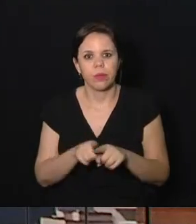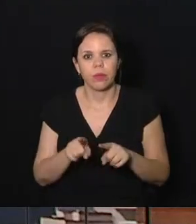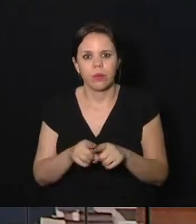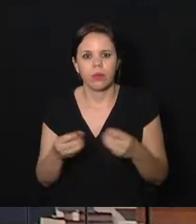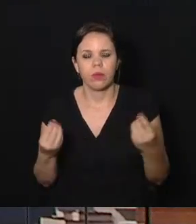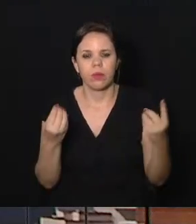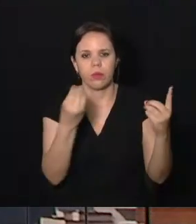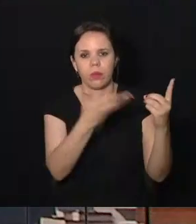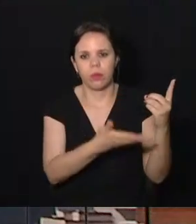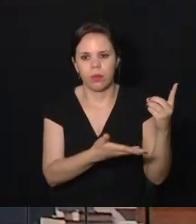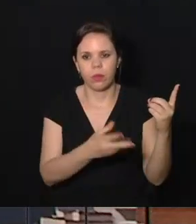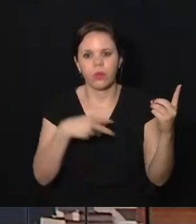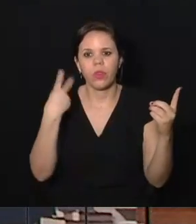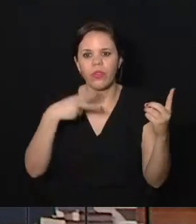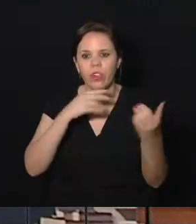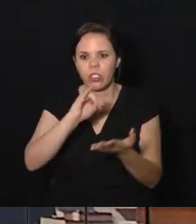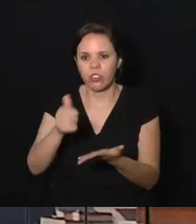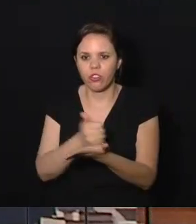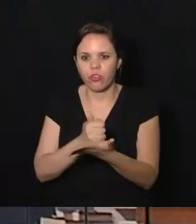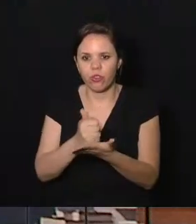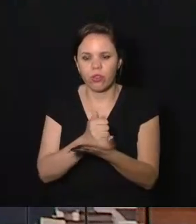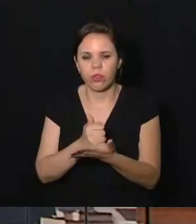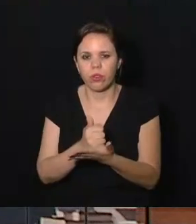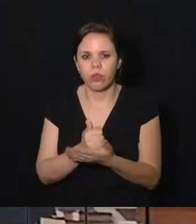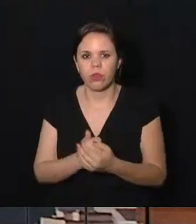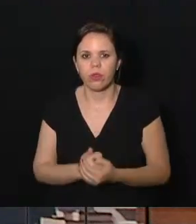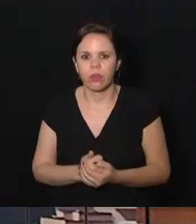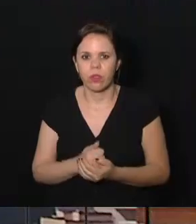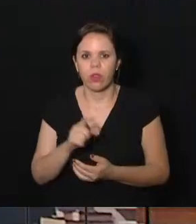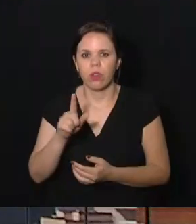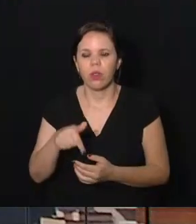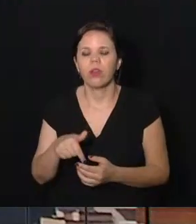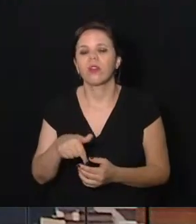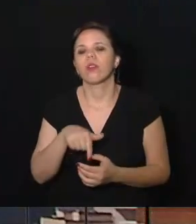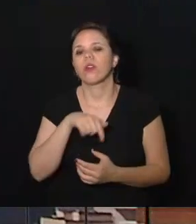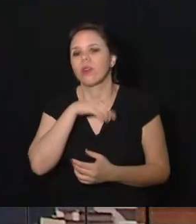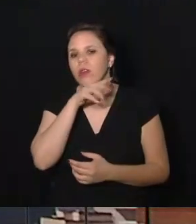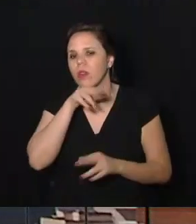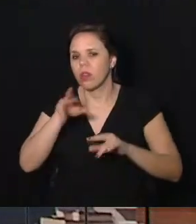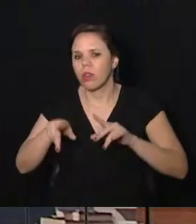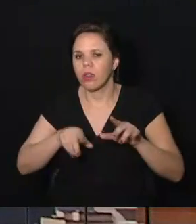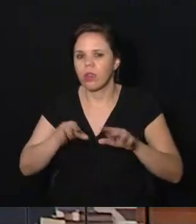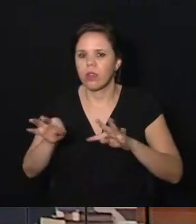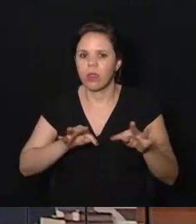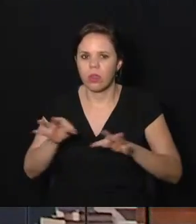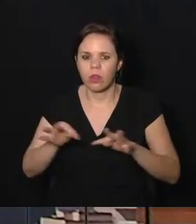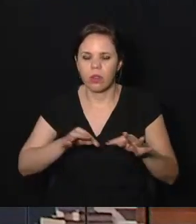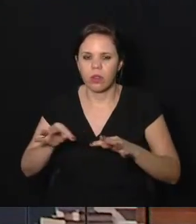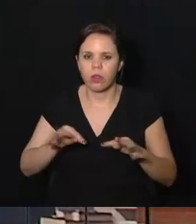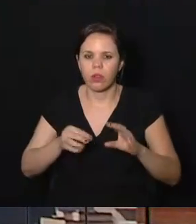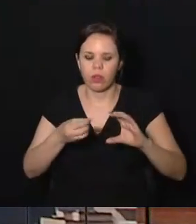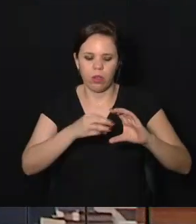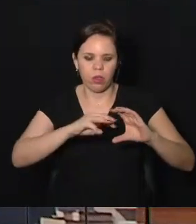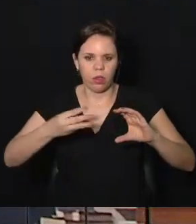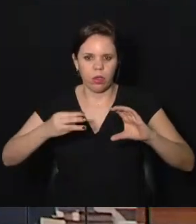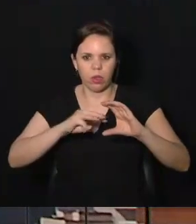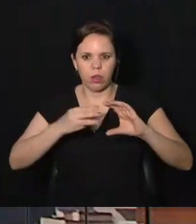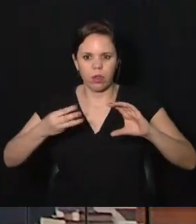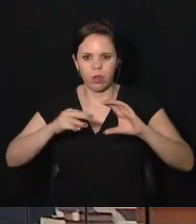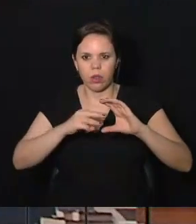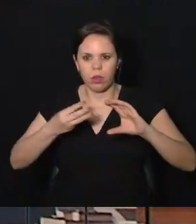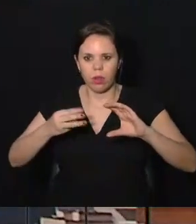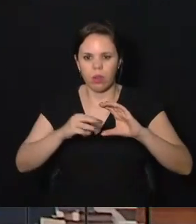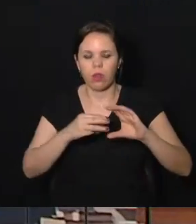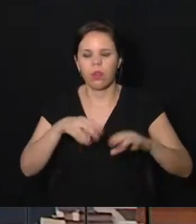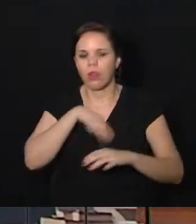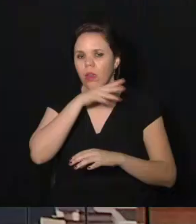honrarias pelo vereador Jorge da Farmácia. Quadro É o Bicho sobre tratamento com células-tronco em animais.